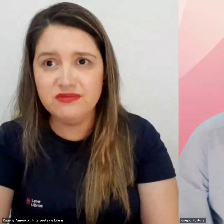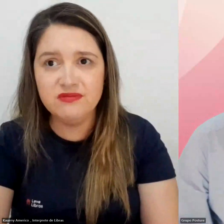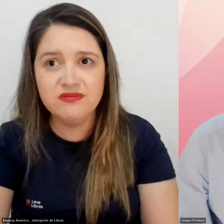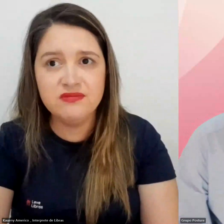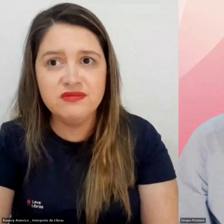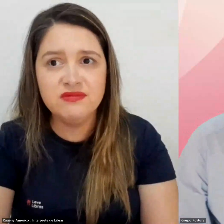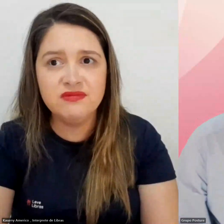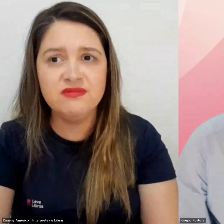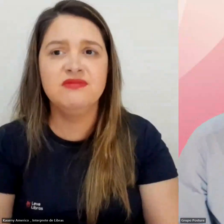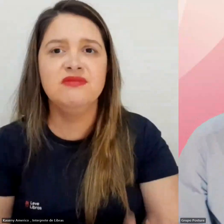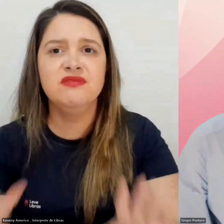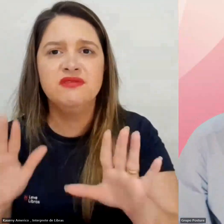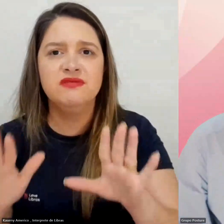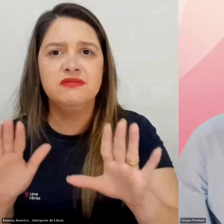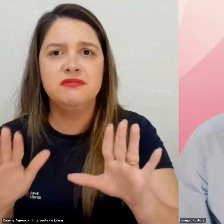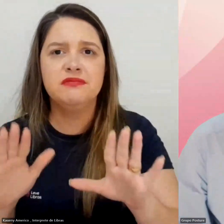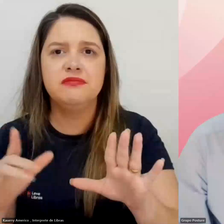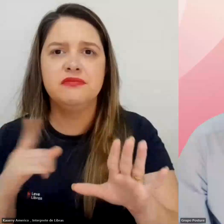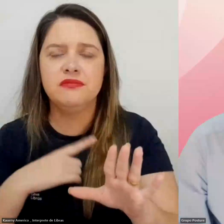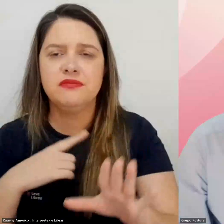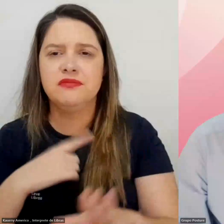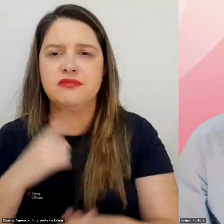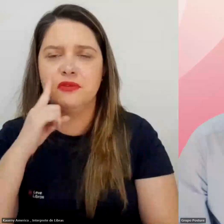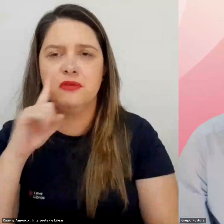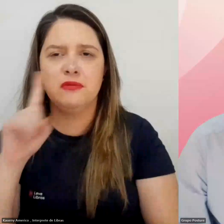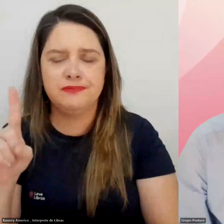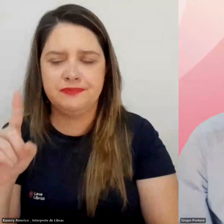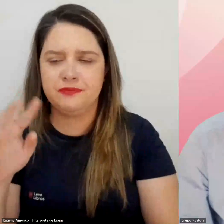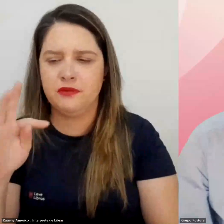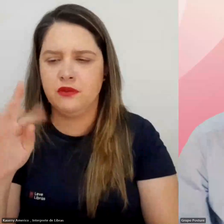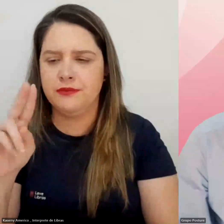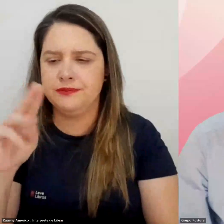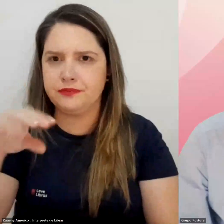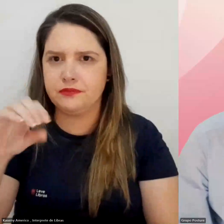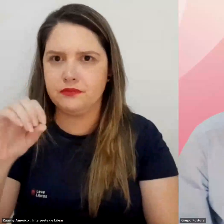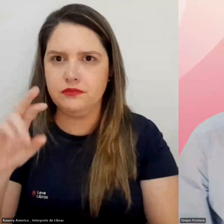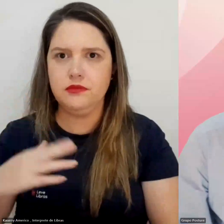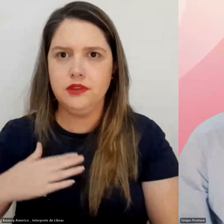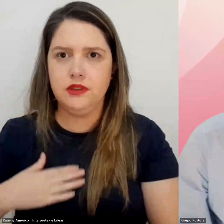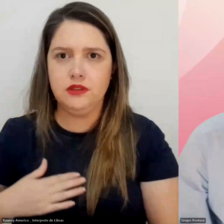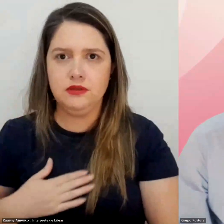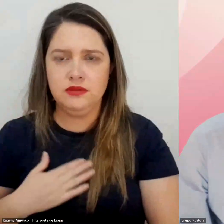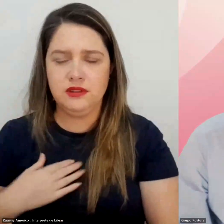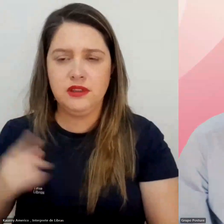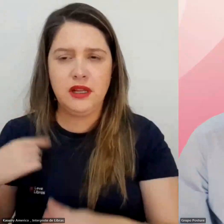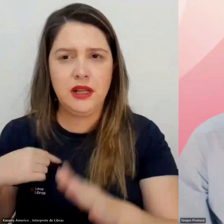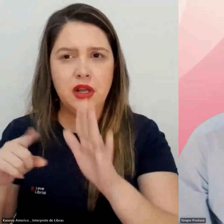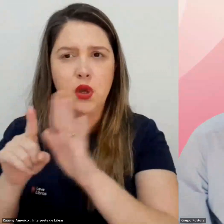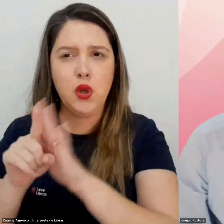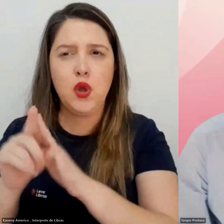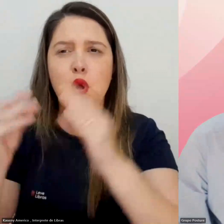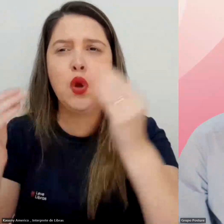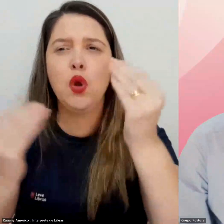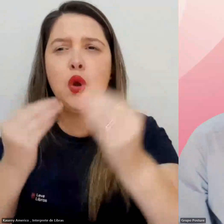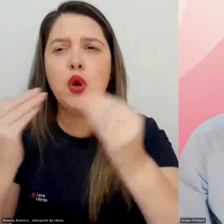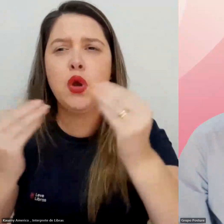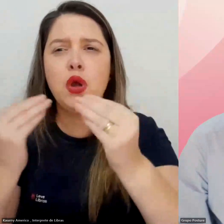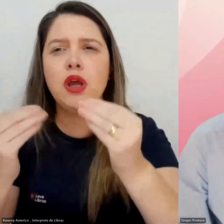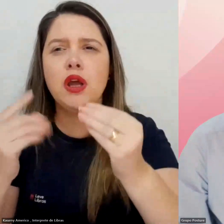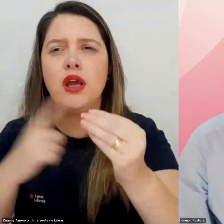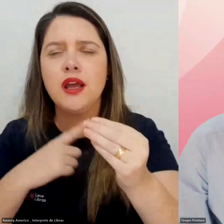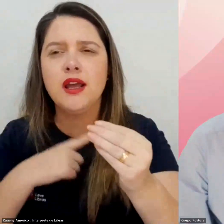2 vezes cirurgia no túmero da mama. Minha pergunta, como, ó, porque 10 anos estava